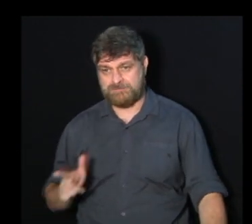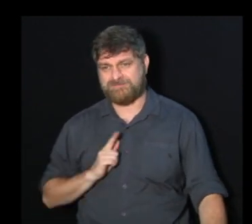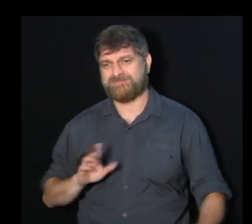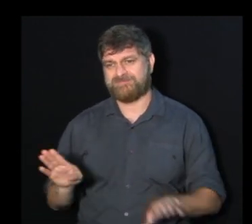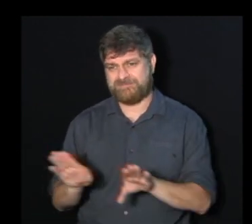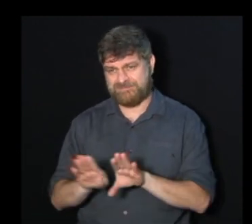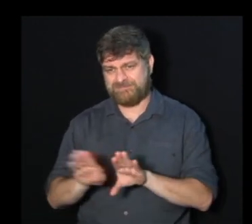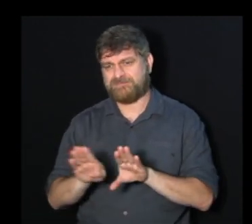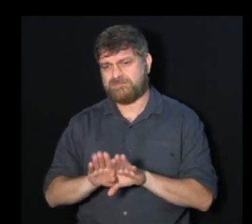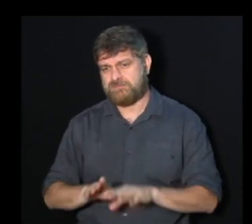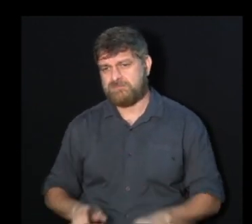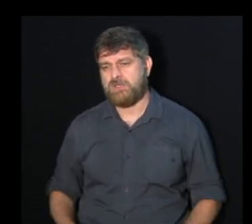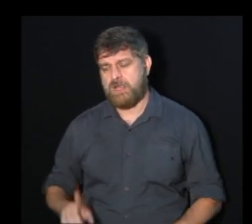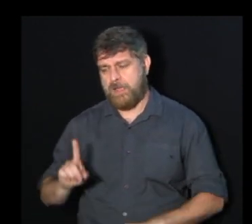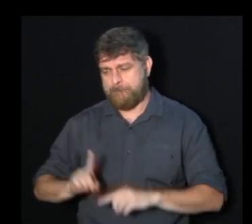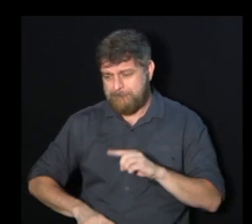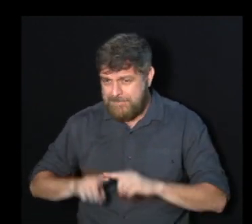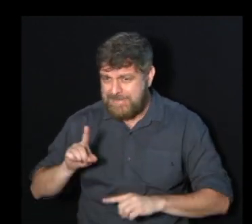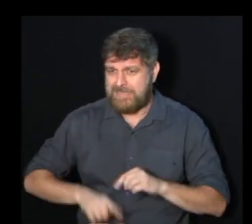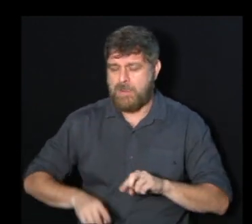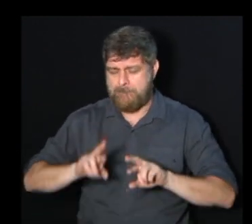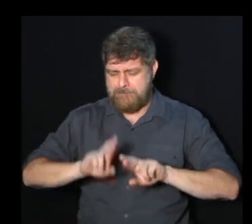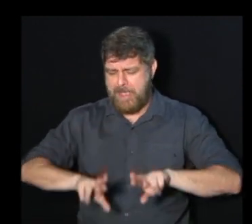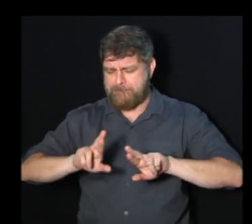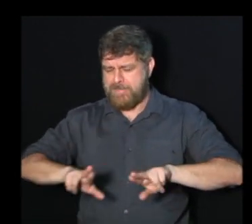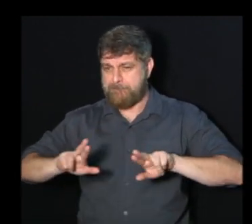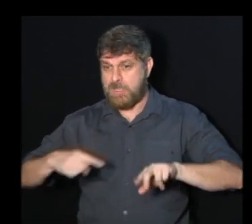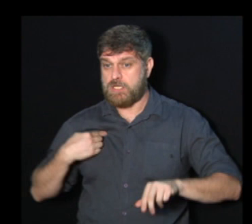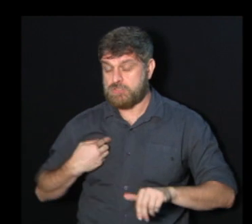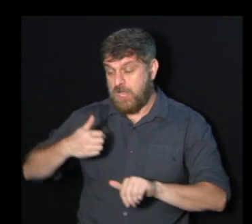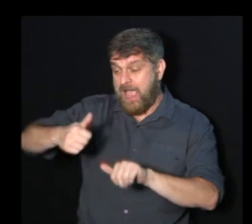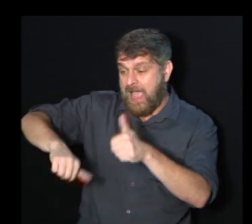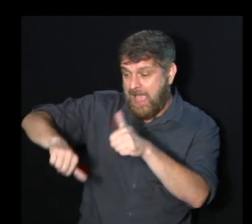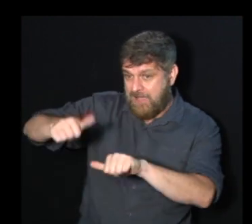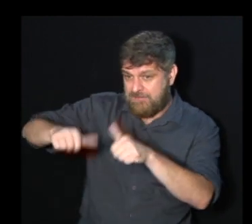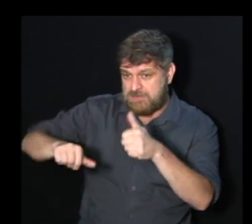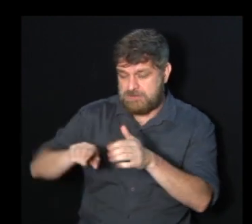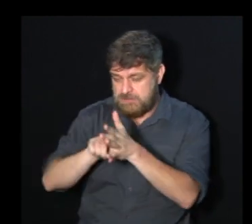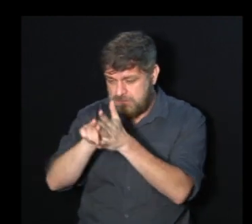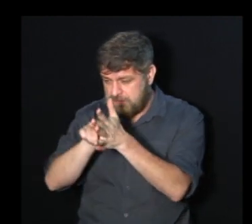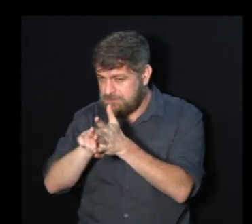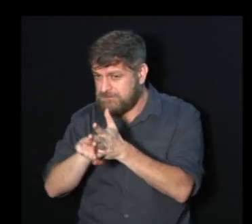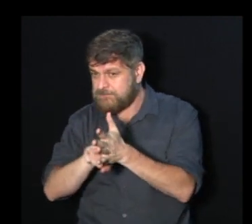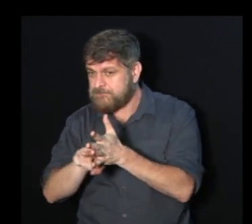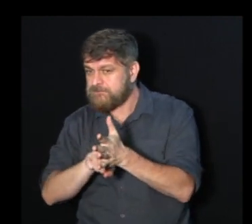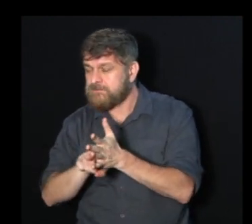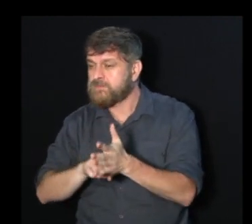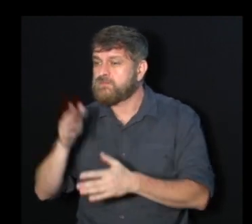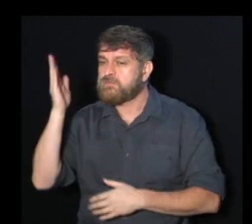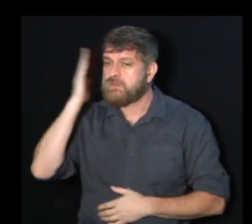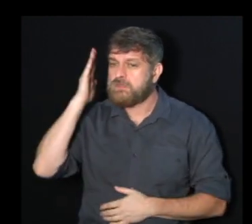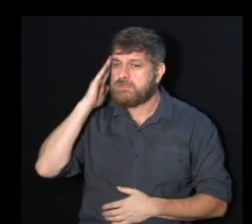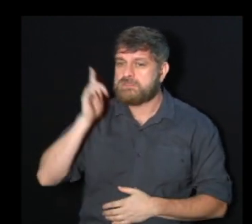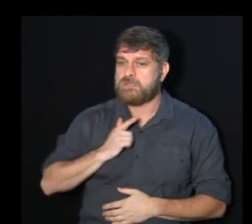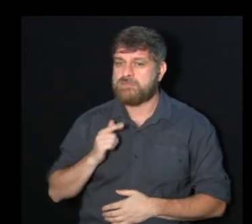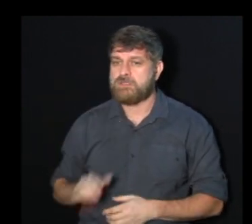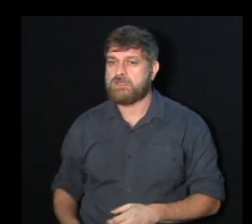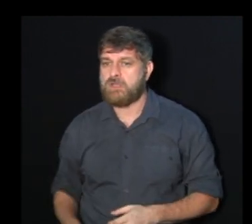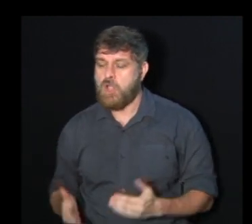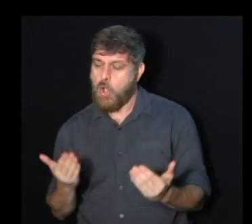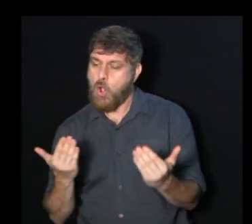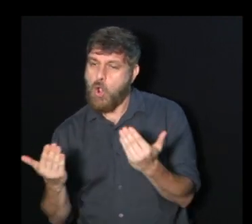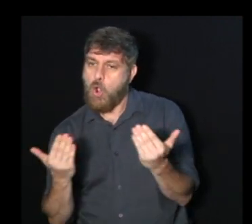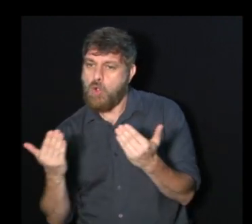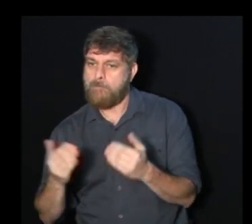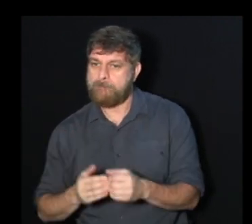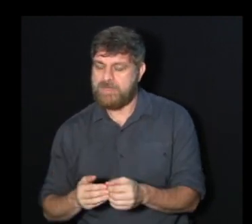também, isocinético, tem outras formas. A gente consegue fazer uma perimetria, que é a medição de um membro para comparar um